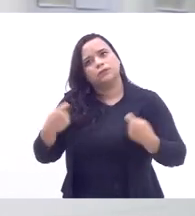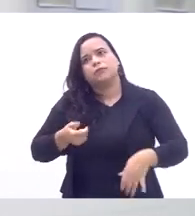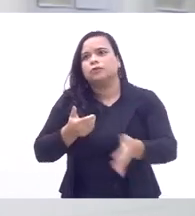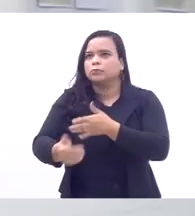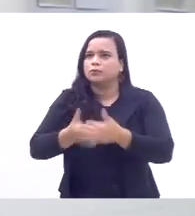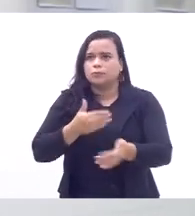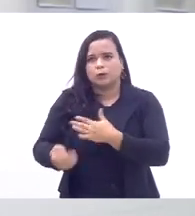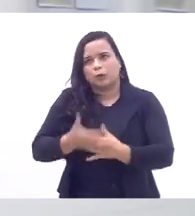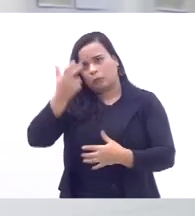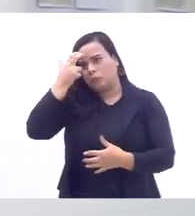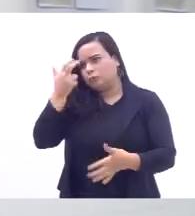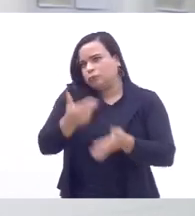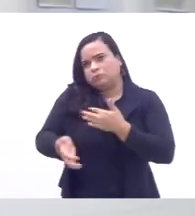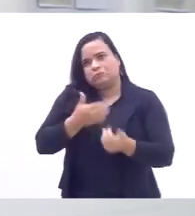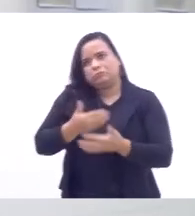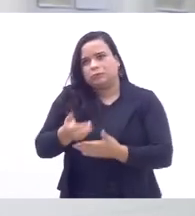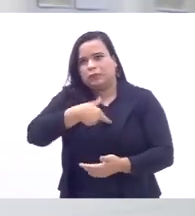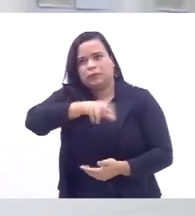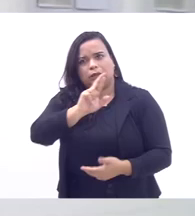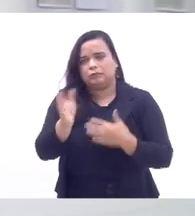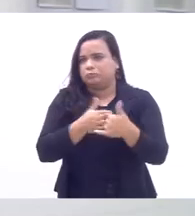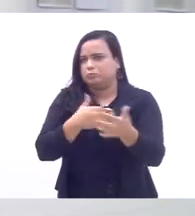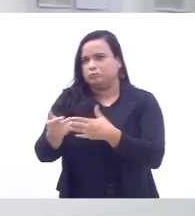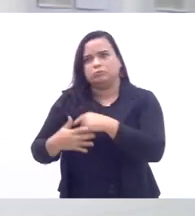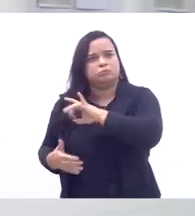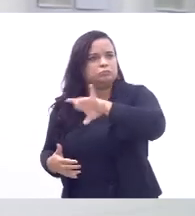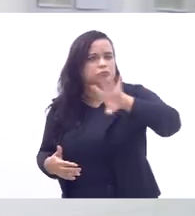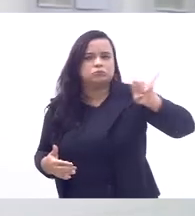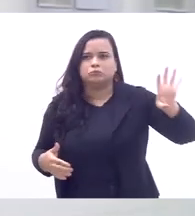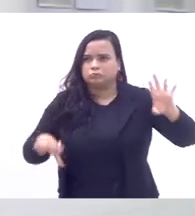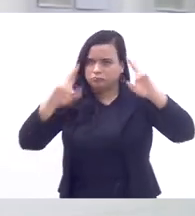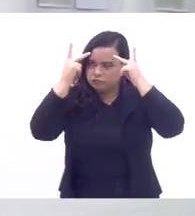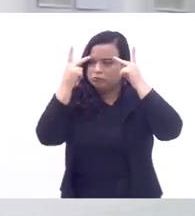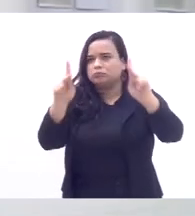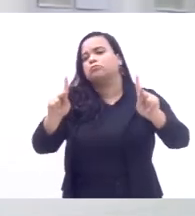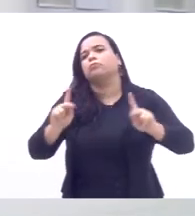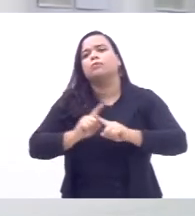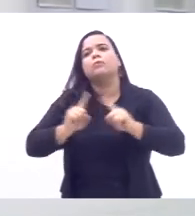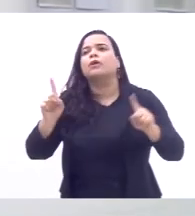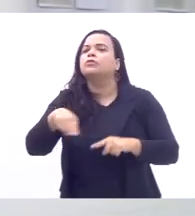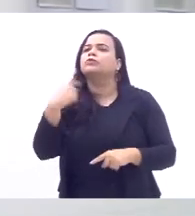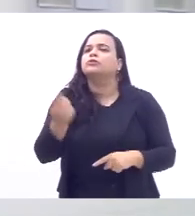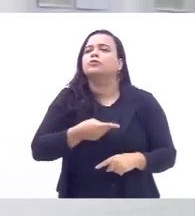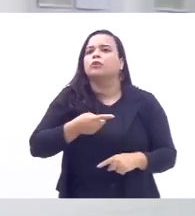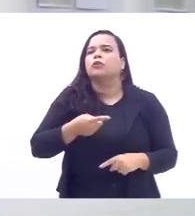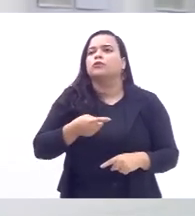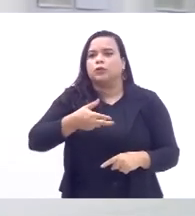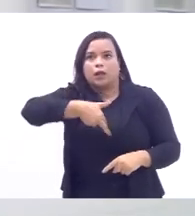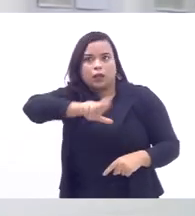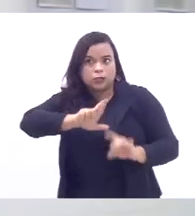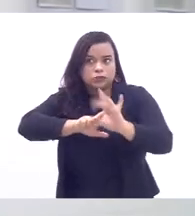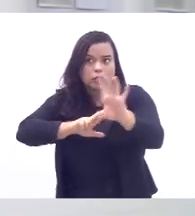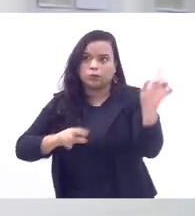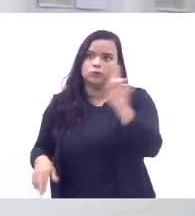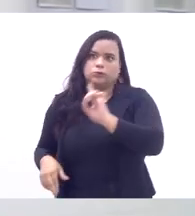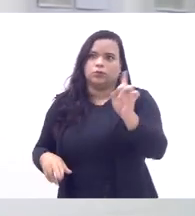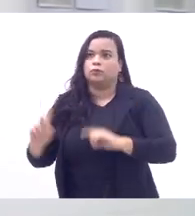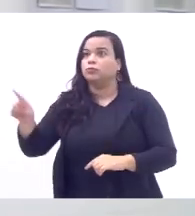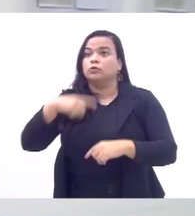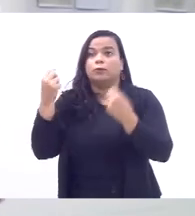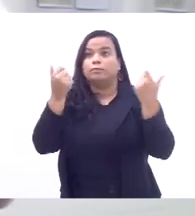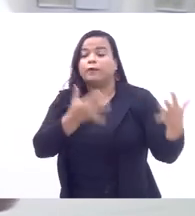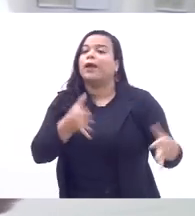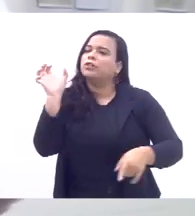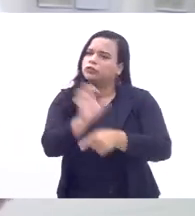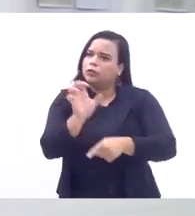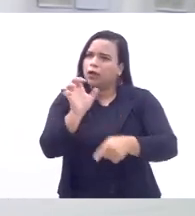de ser da cultura que seja, da religião que seja. A gente aqui hoje, nós não somos só apenas religião, porque o Estado